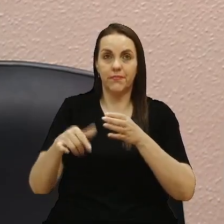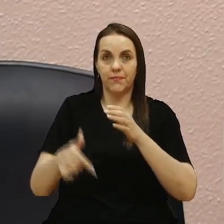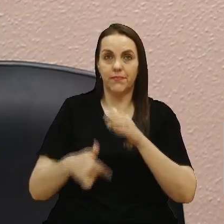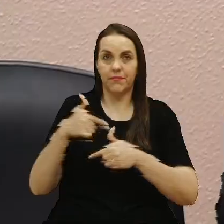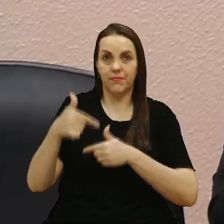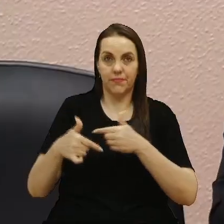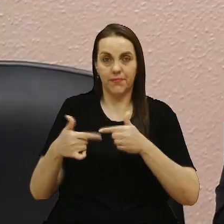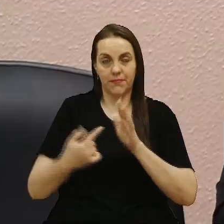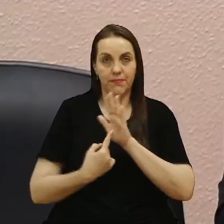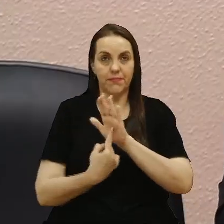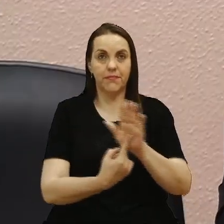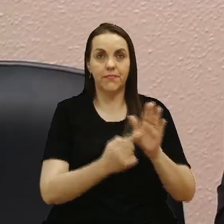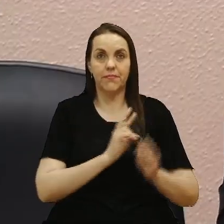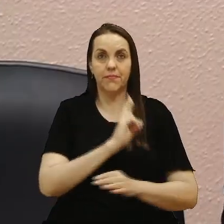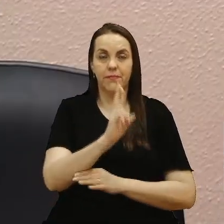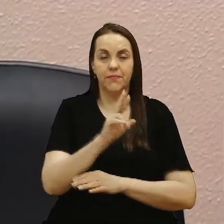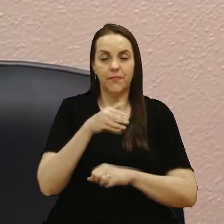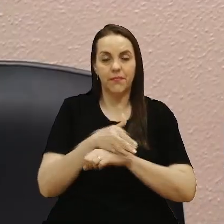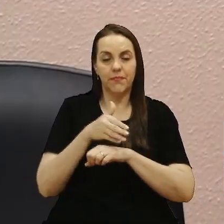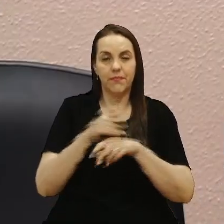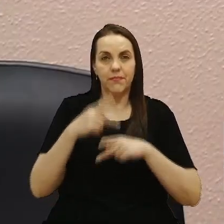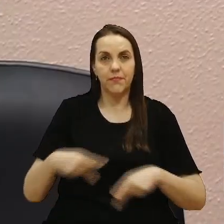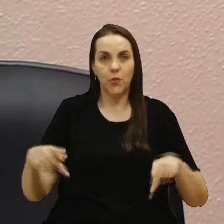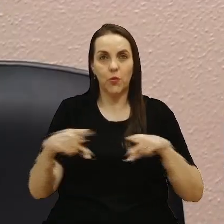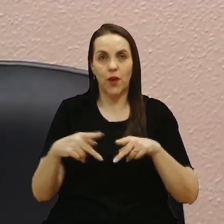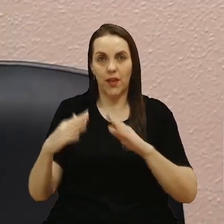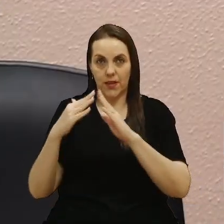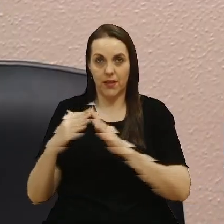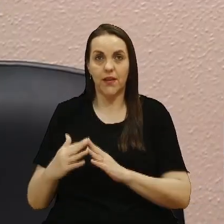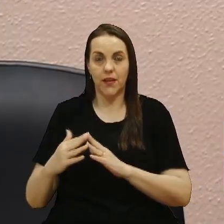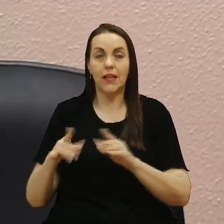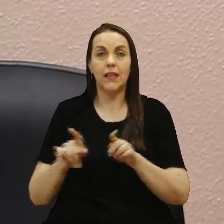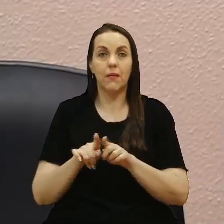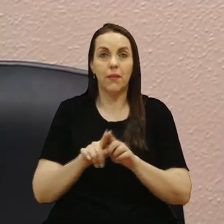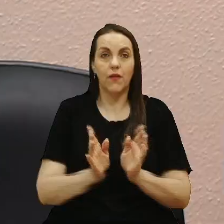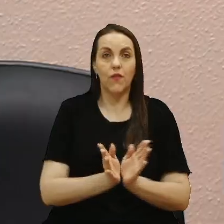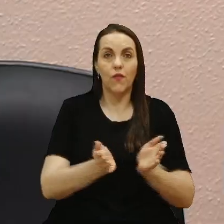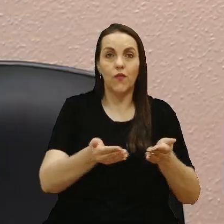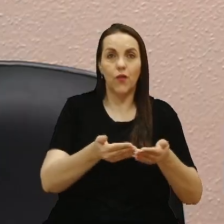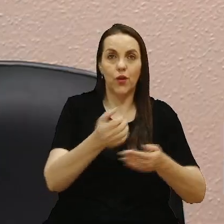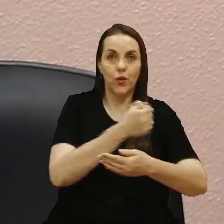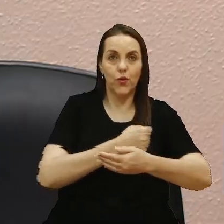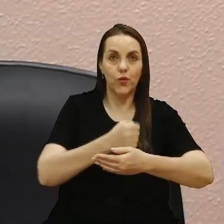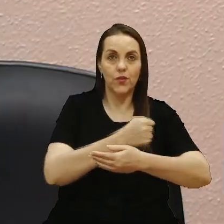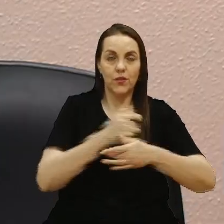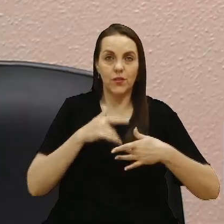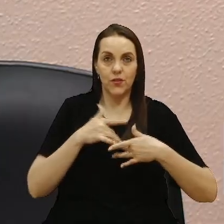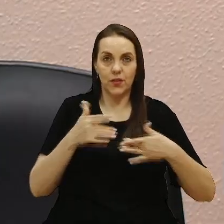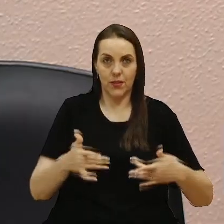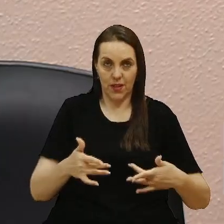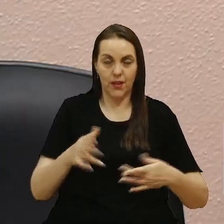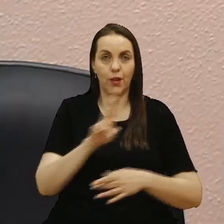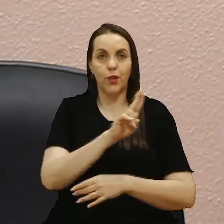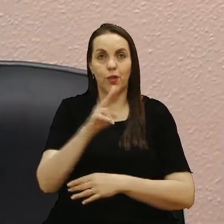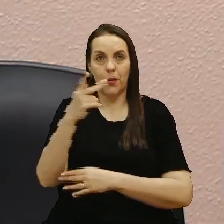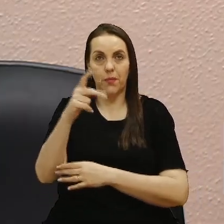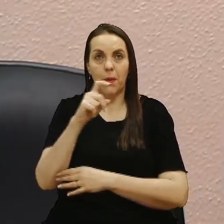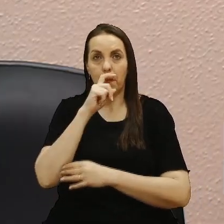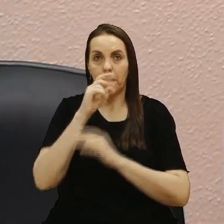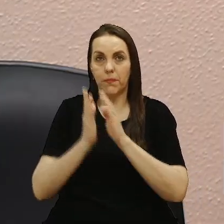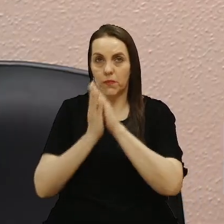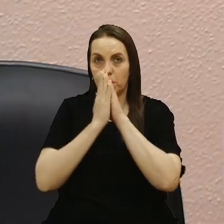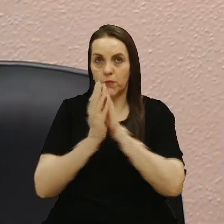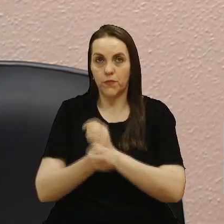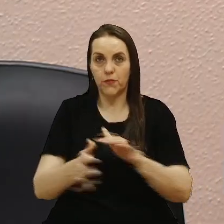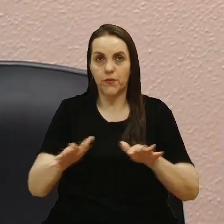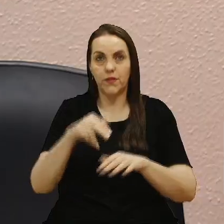da participação popular nessa casa, e também o Fórum de Cozinhas Solidárias. Então, em nome do Painado, já tive a oportunidade de participar em